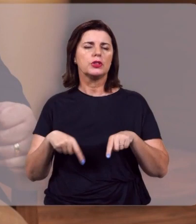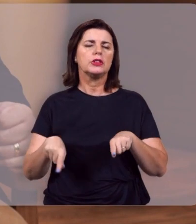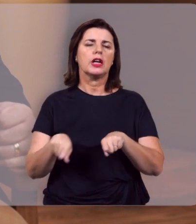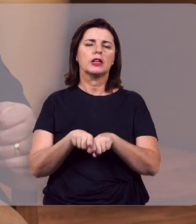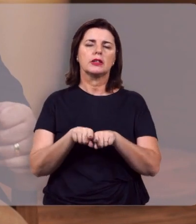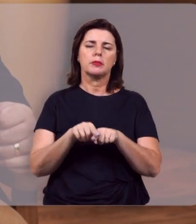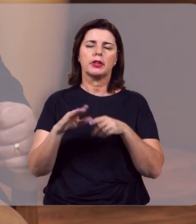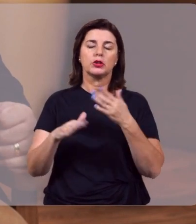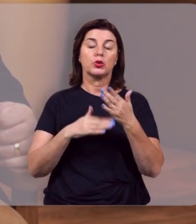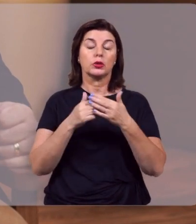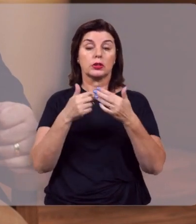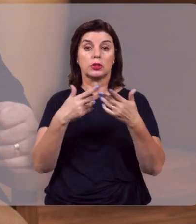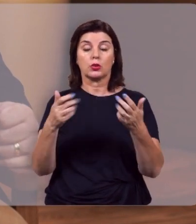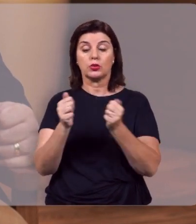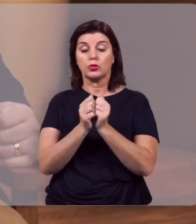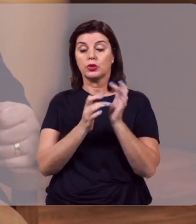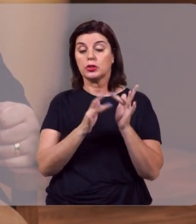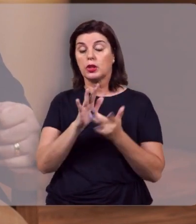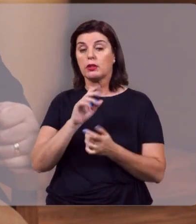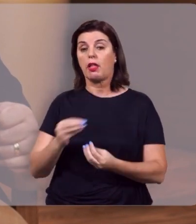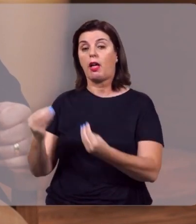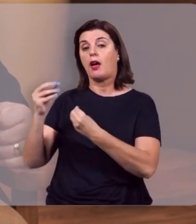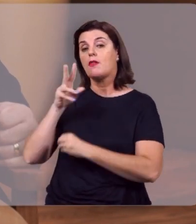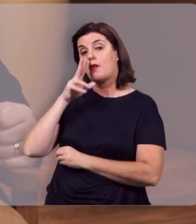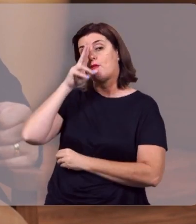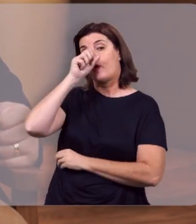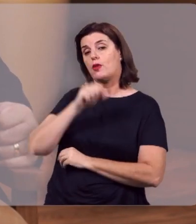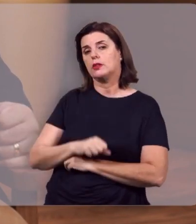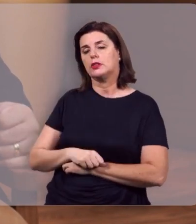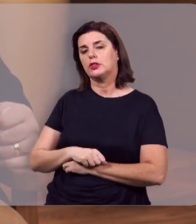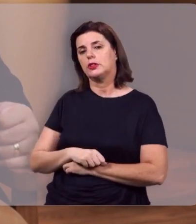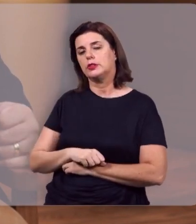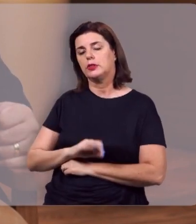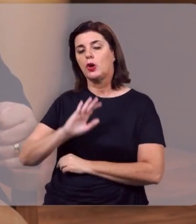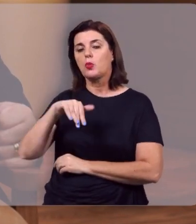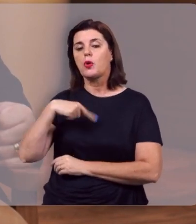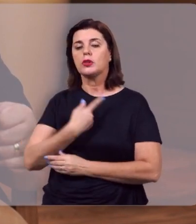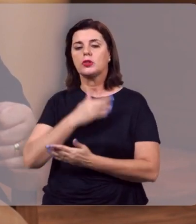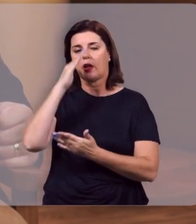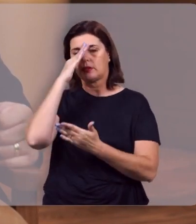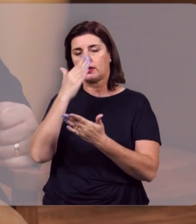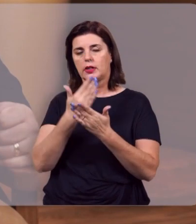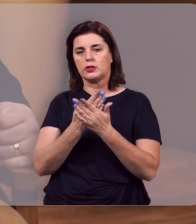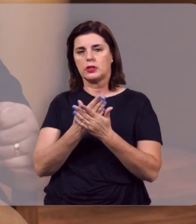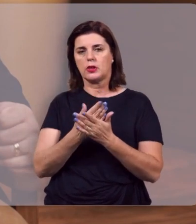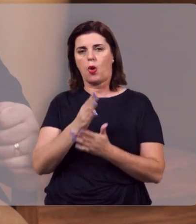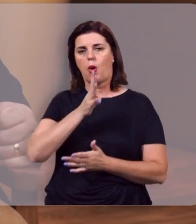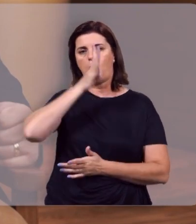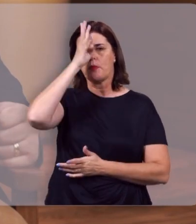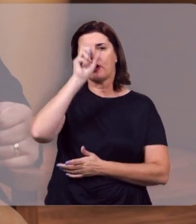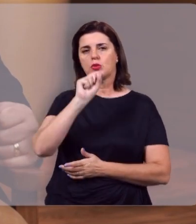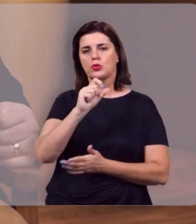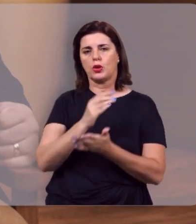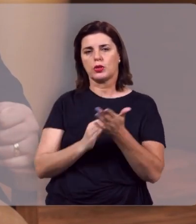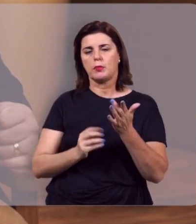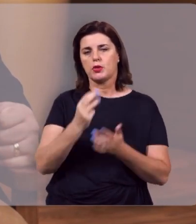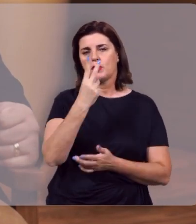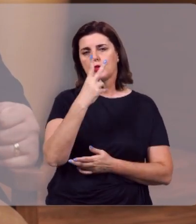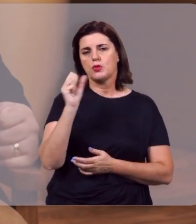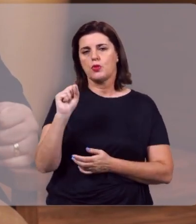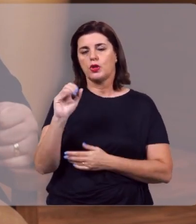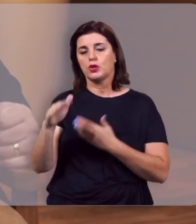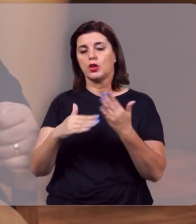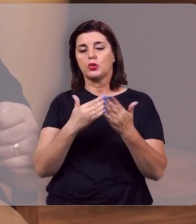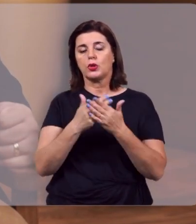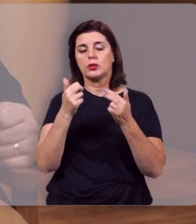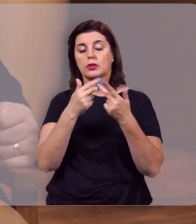podia todas as coisas em Cristo que o fortalecia. Quando nós temos essa crença de Romanos 8:28, de que todas as coisas cooperam